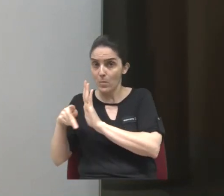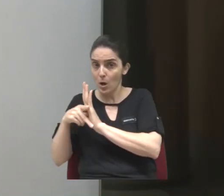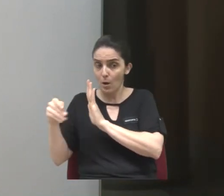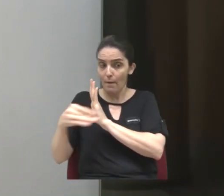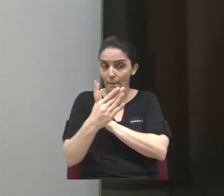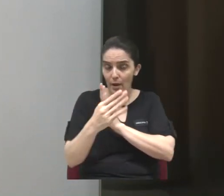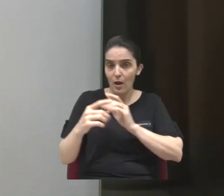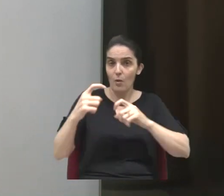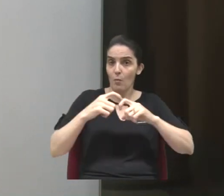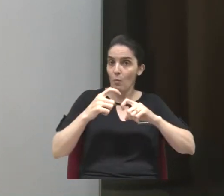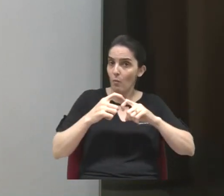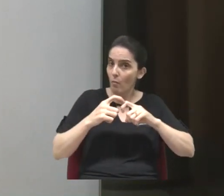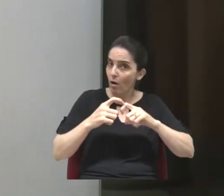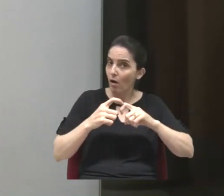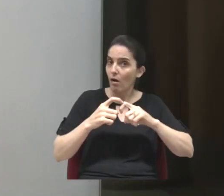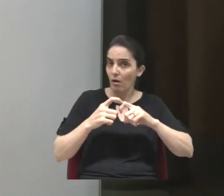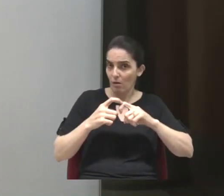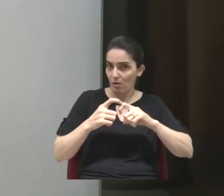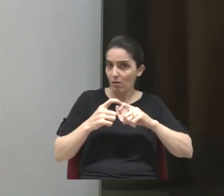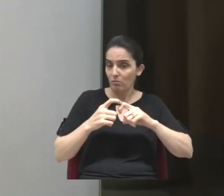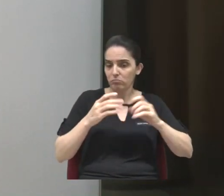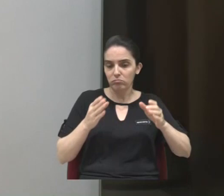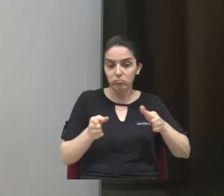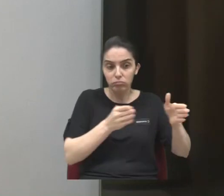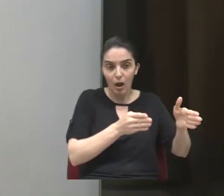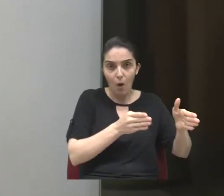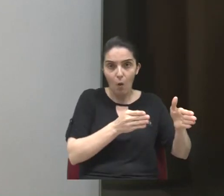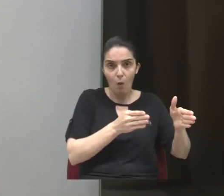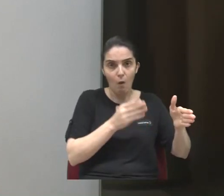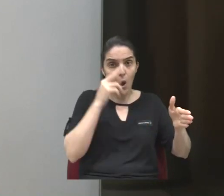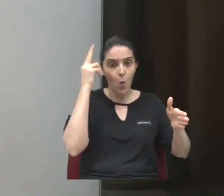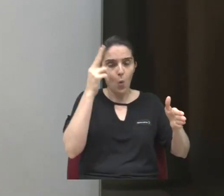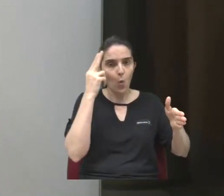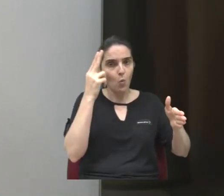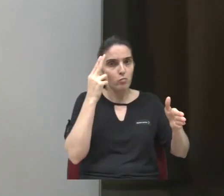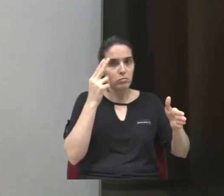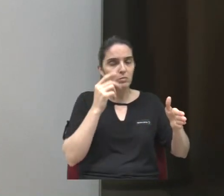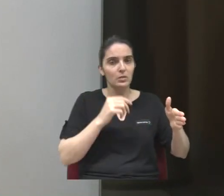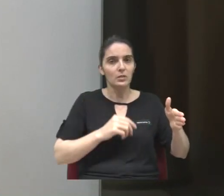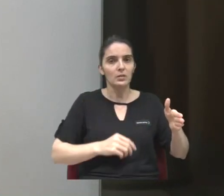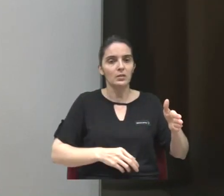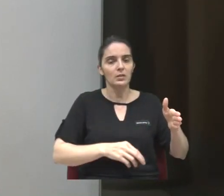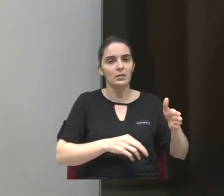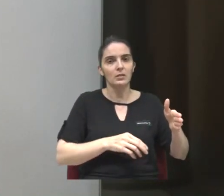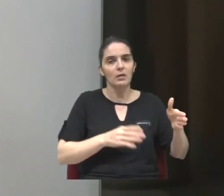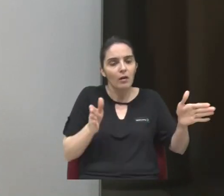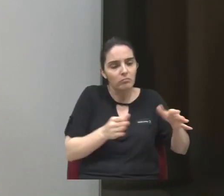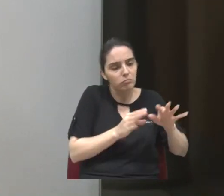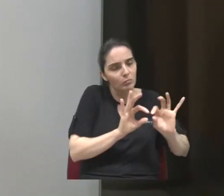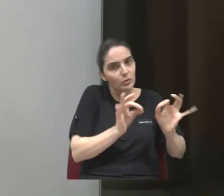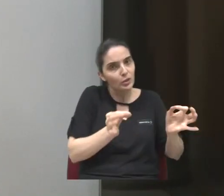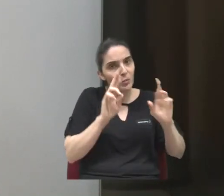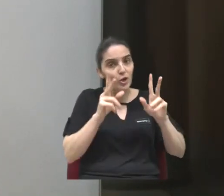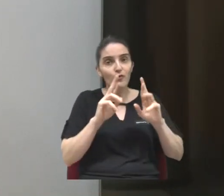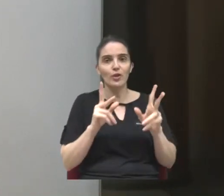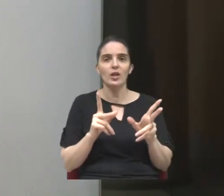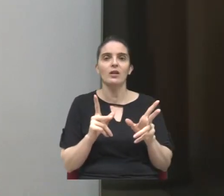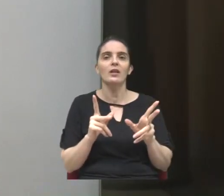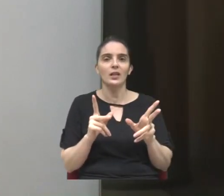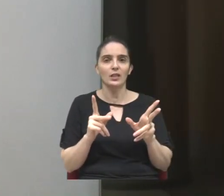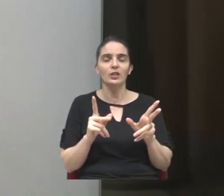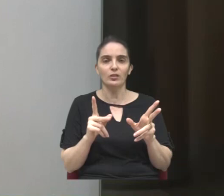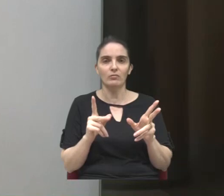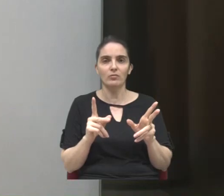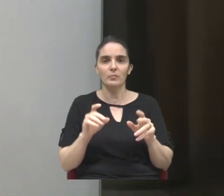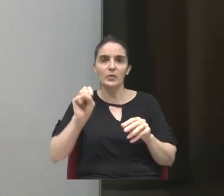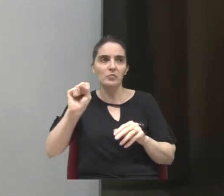mais pesado quando precisa, realmente com o SAMU. Há diversos trabalhos que a prefeitura em si, através